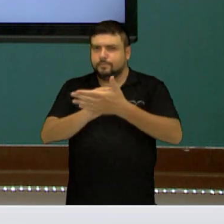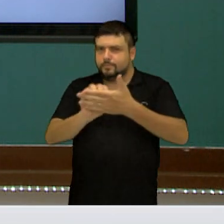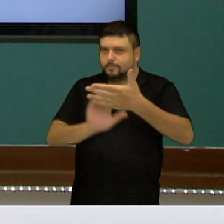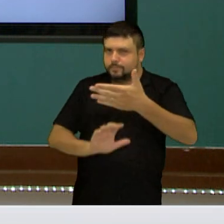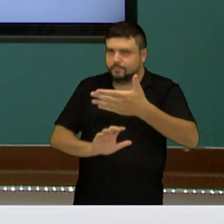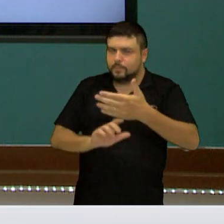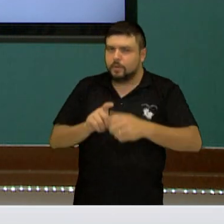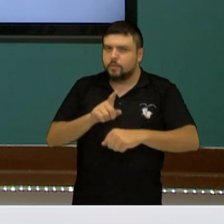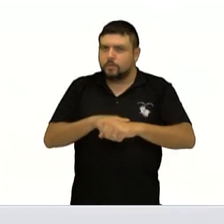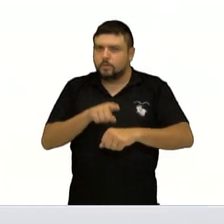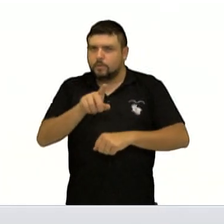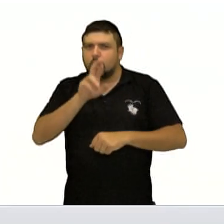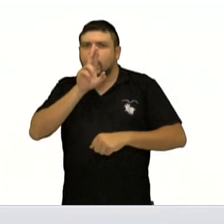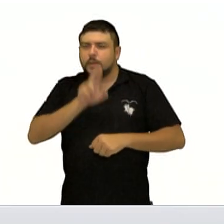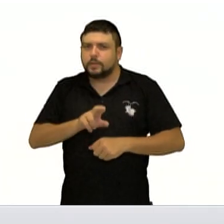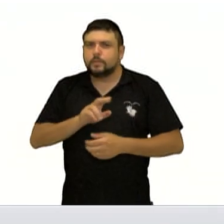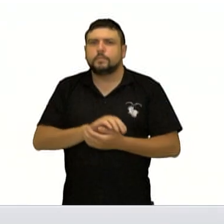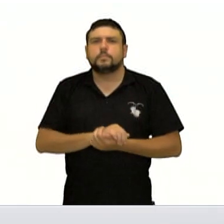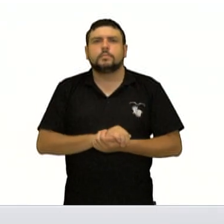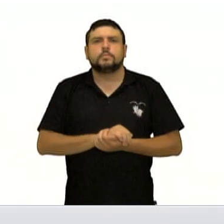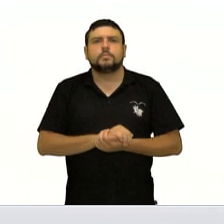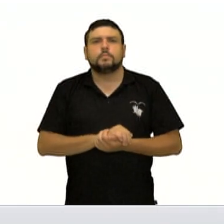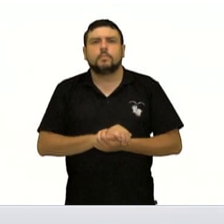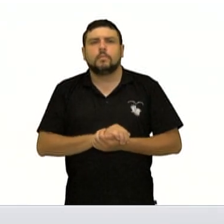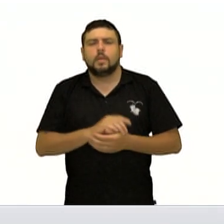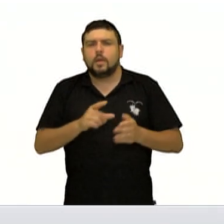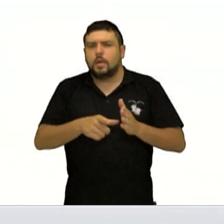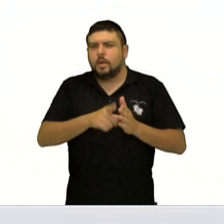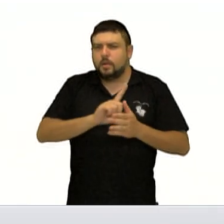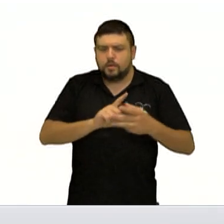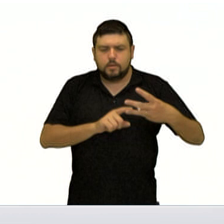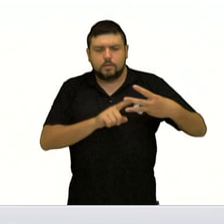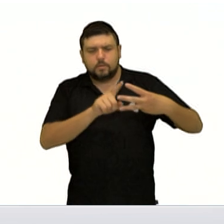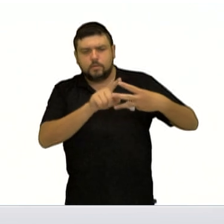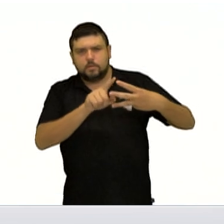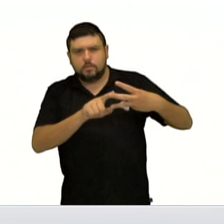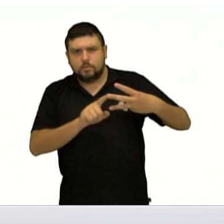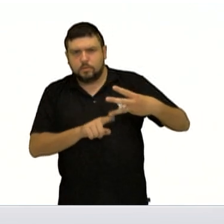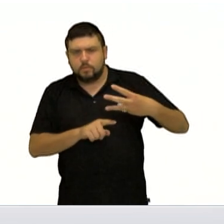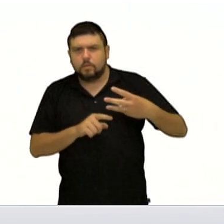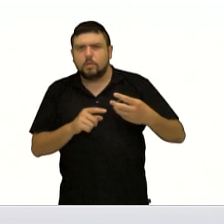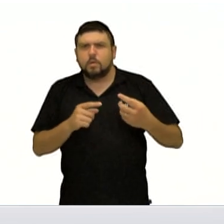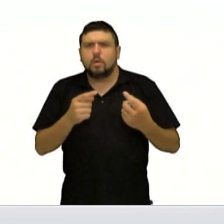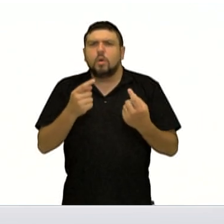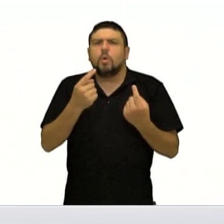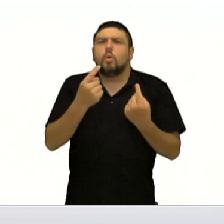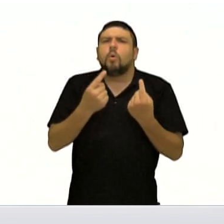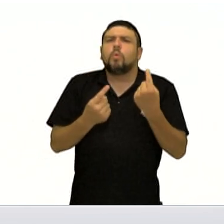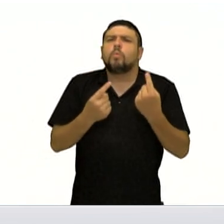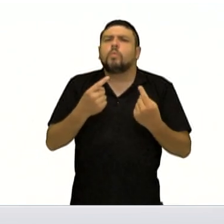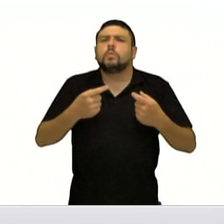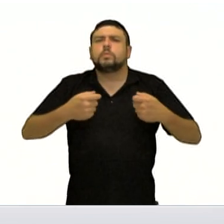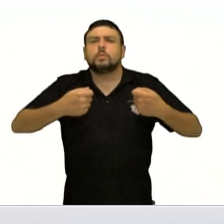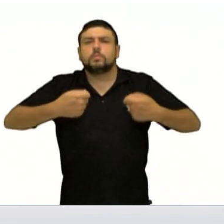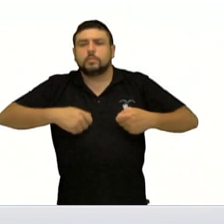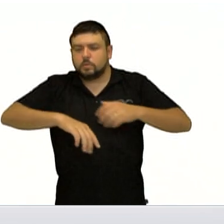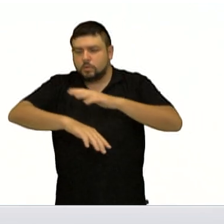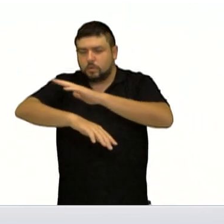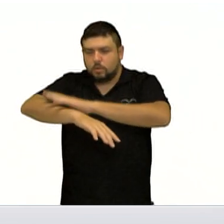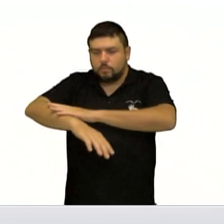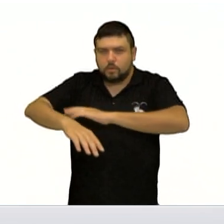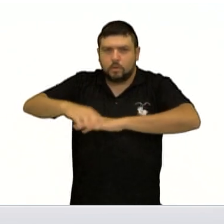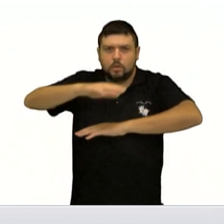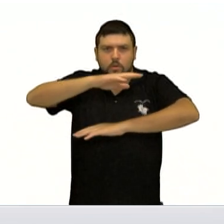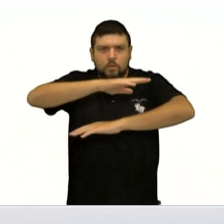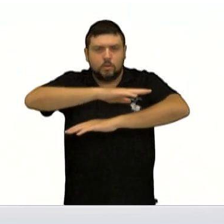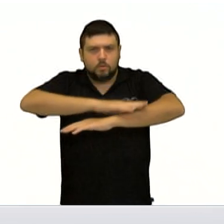e dou um tempo para vocês resolverem. Dessas 3 formas que vimos, qual é a que exige uma posição com os braços que